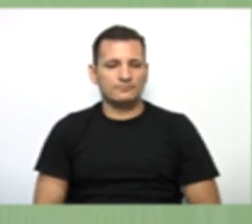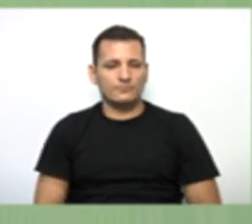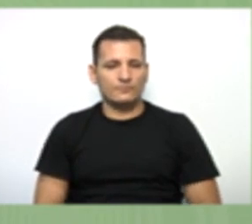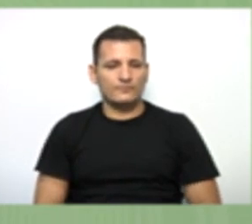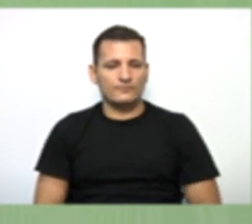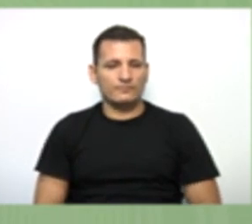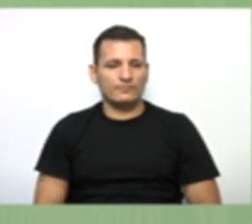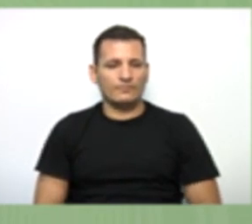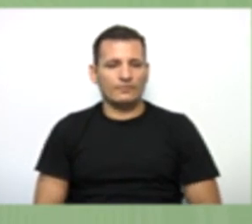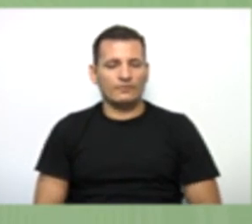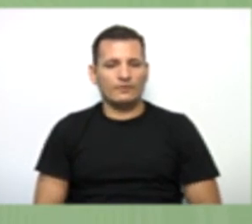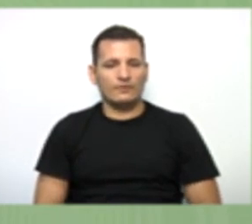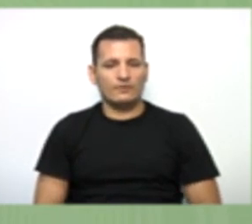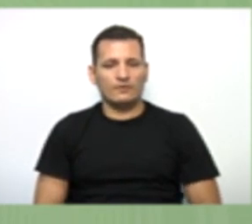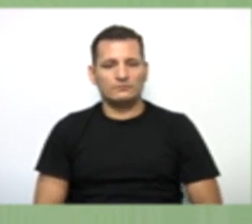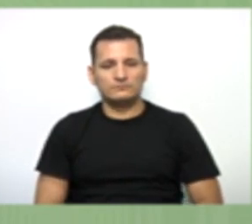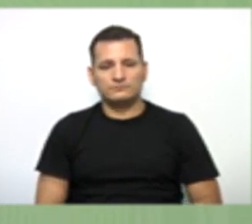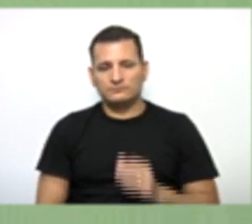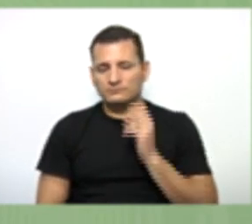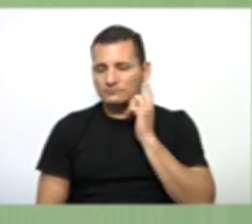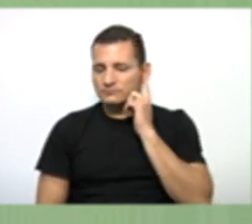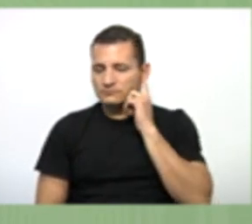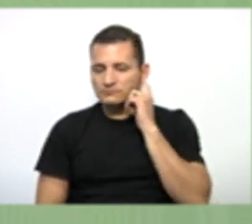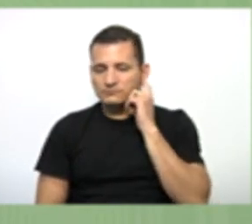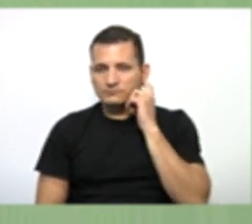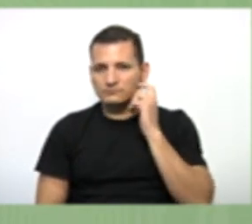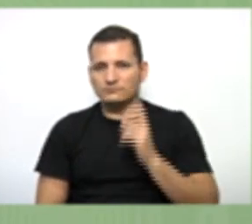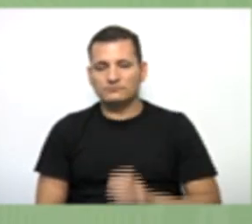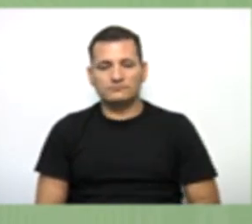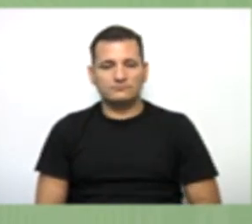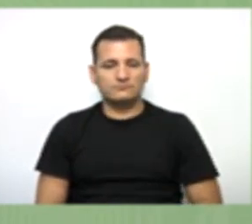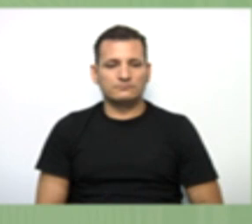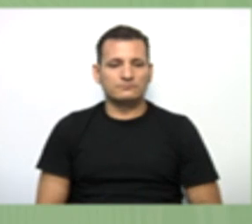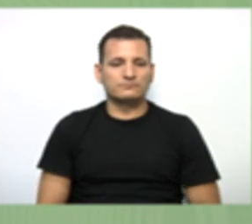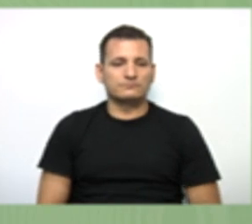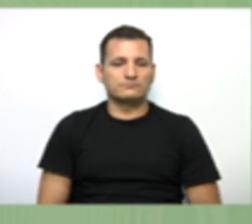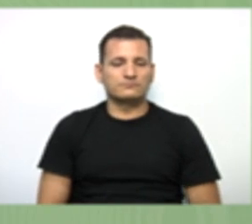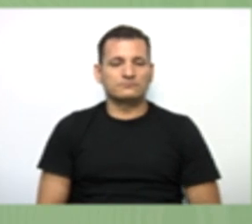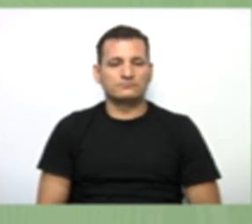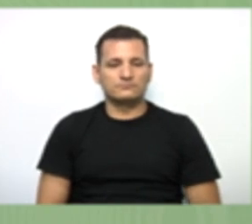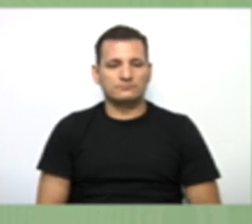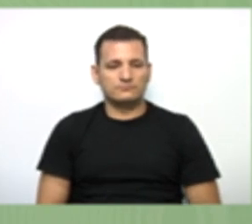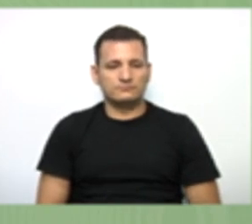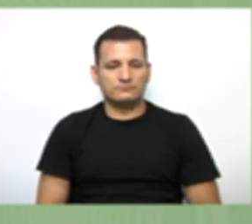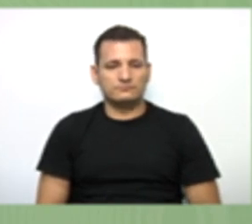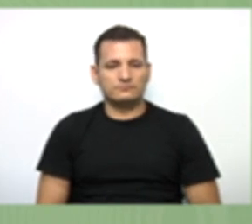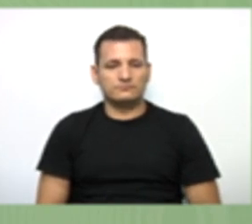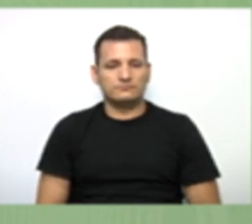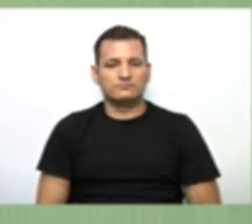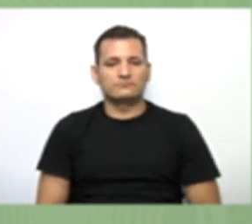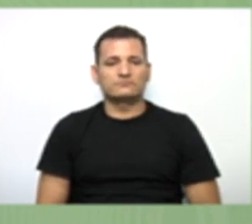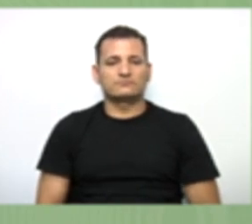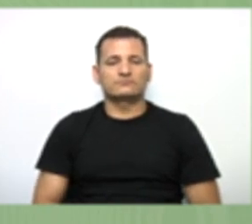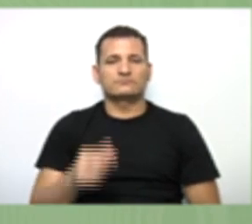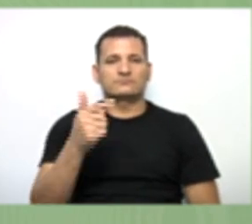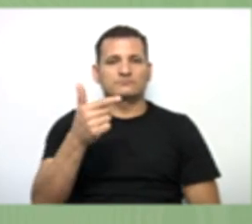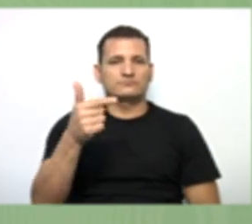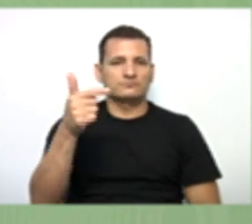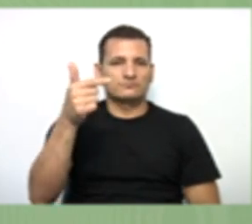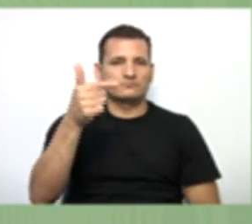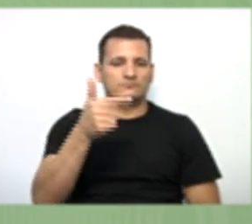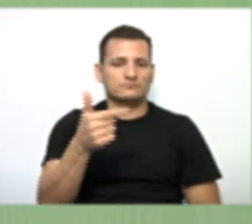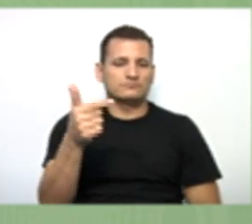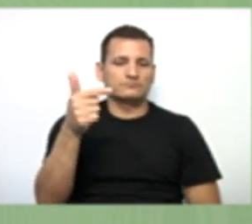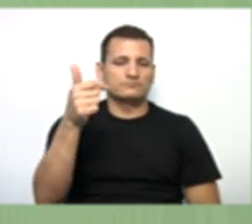definir o número 28 em binário? É fazer o contrário, né? Eu sei que eu tenho esses números. 2 elevado a 0, 2 elevado a 1,